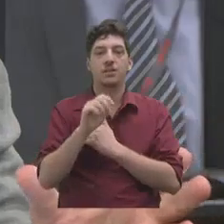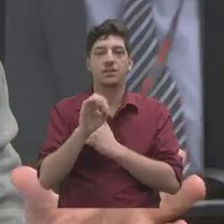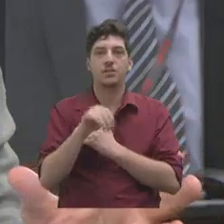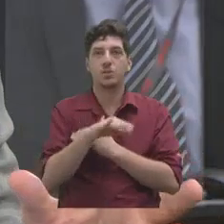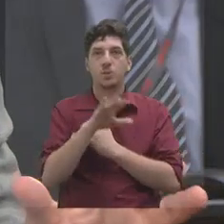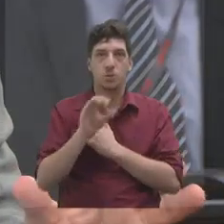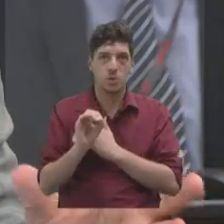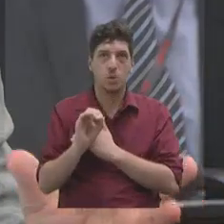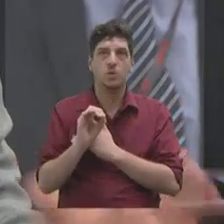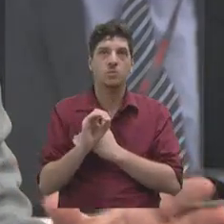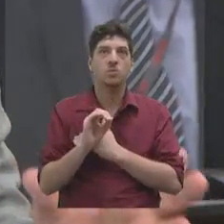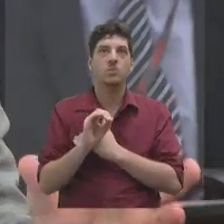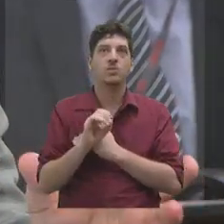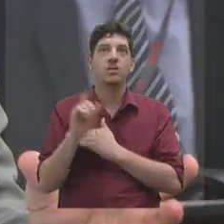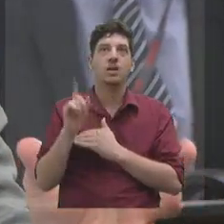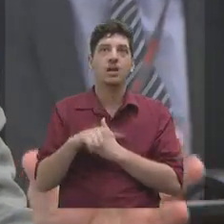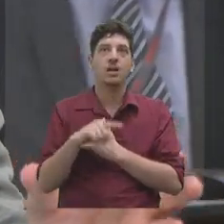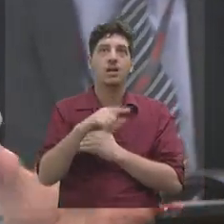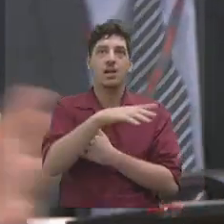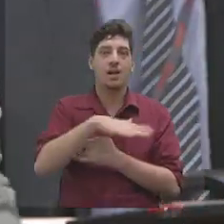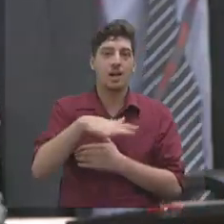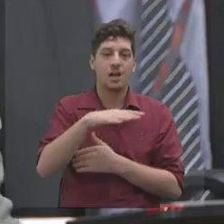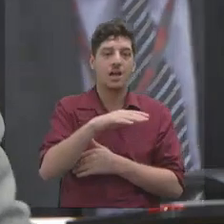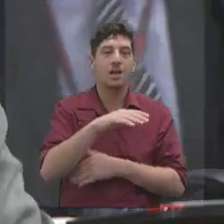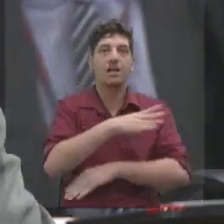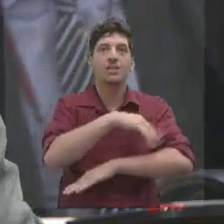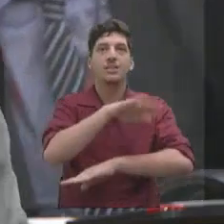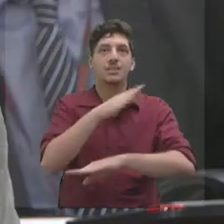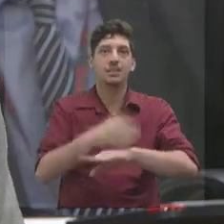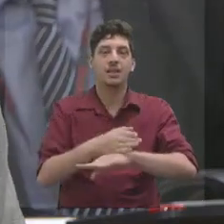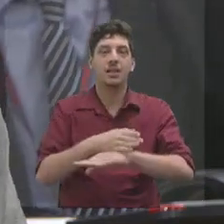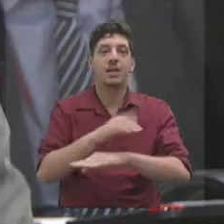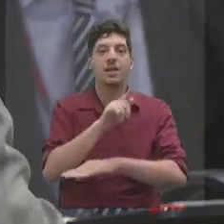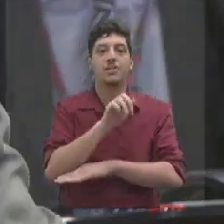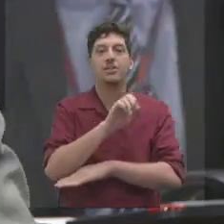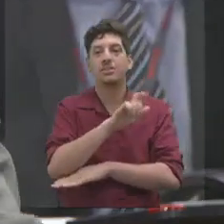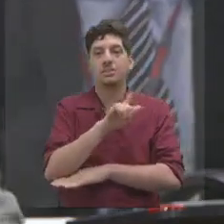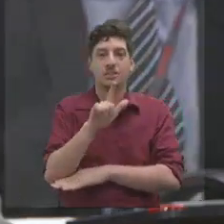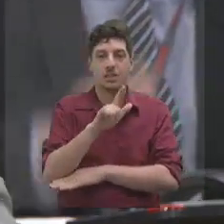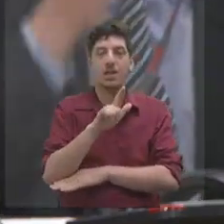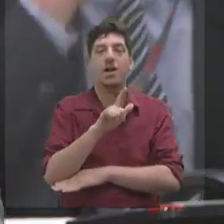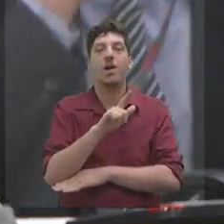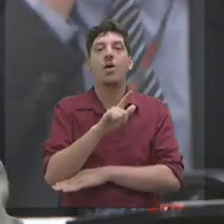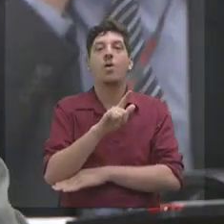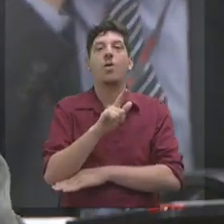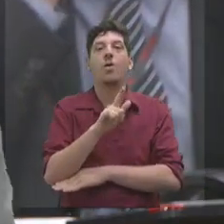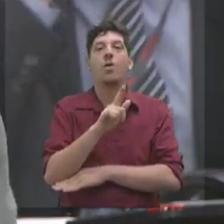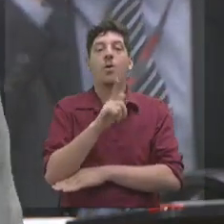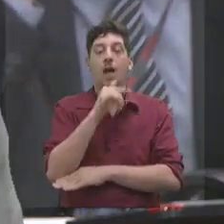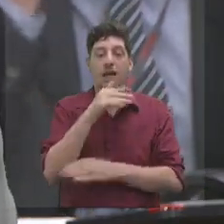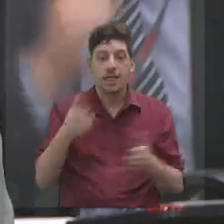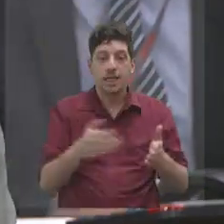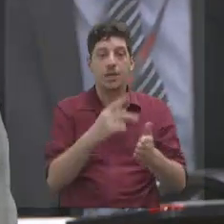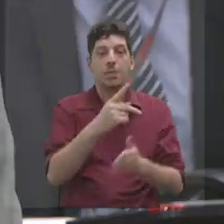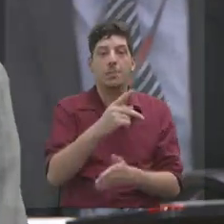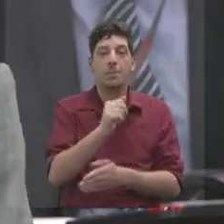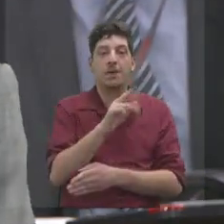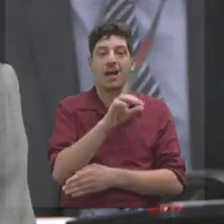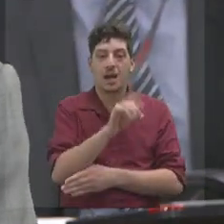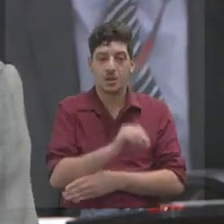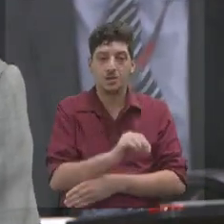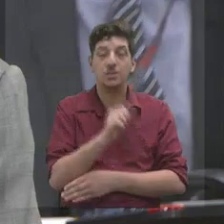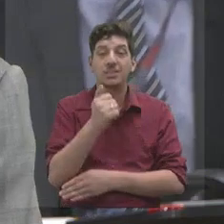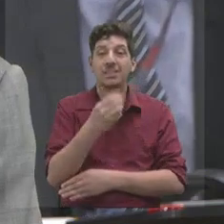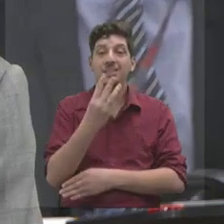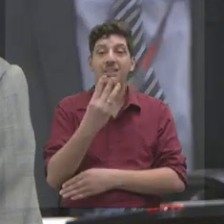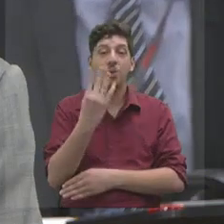né a região da Serra geral né Alto Rio Pardo São 34 km e a gente também